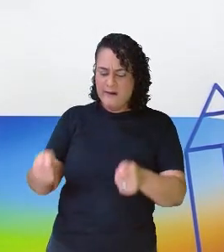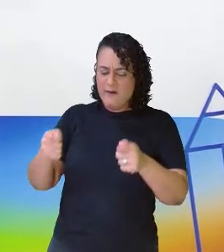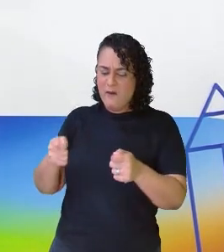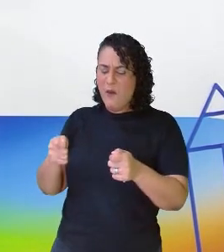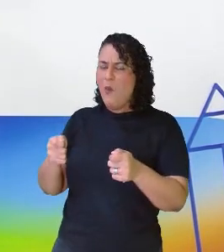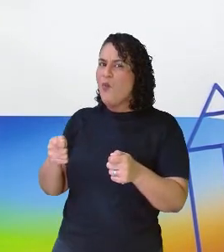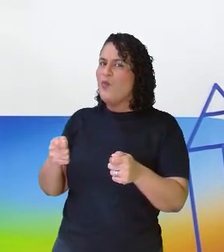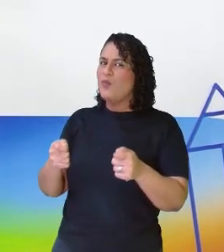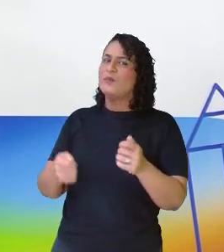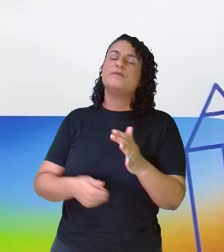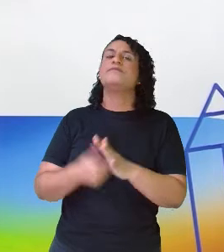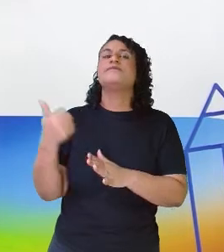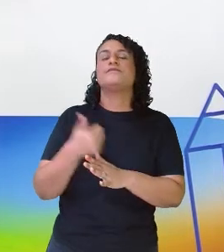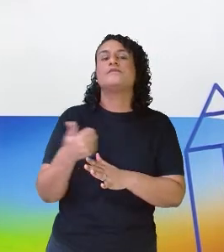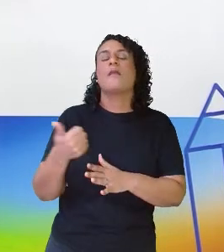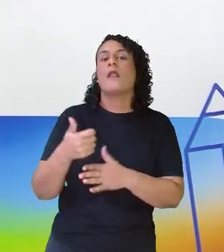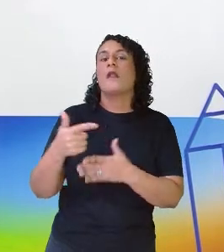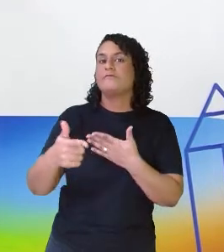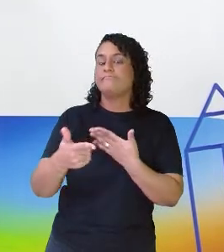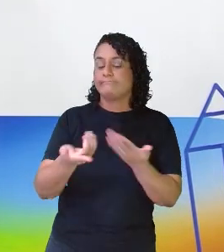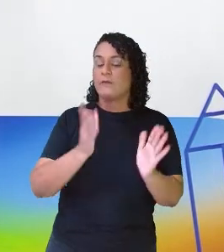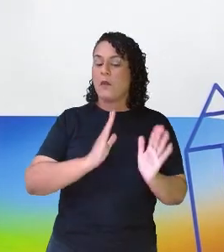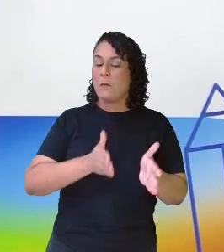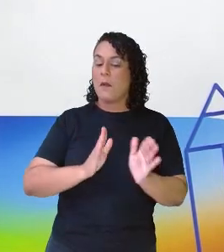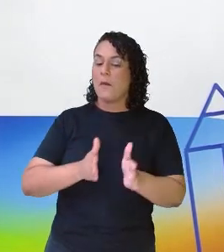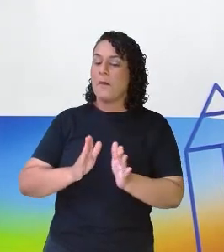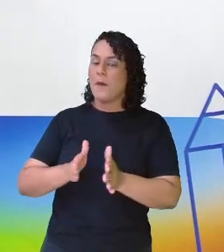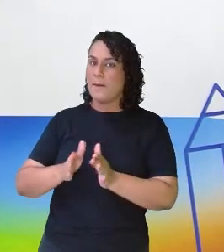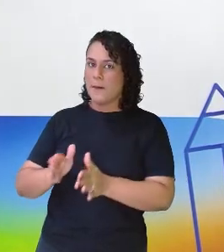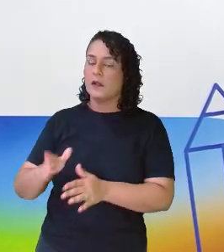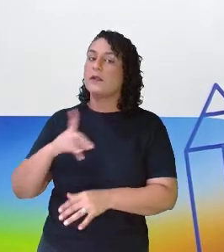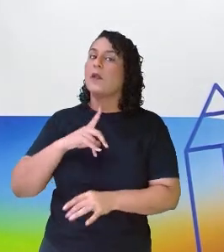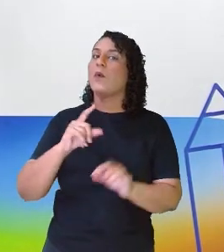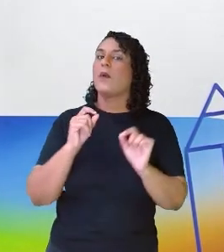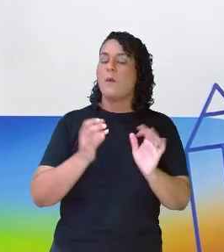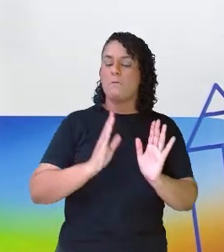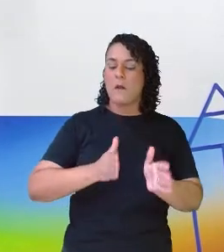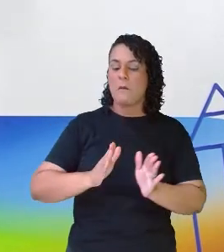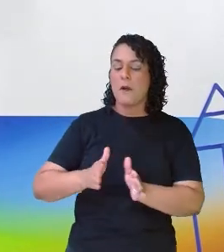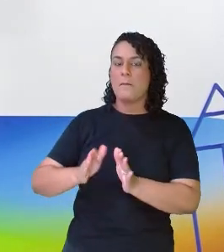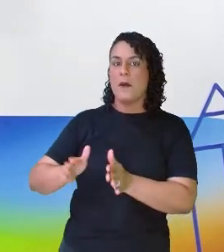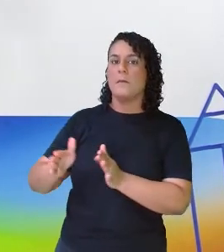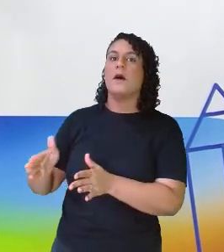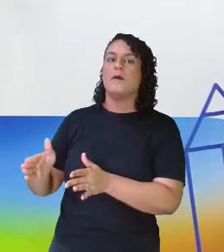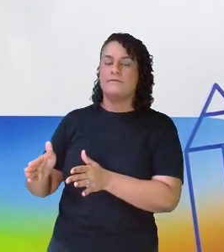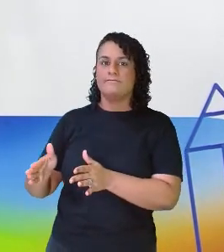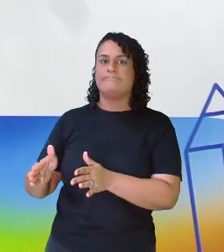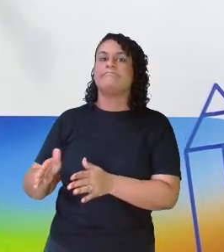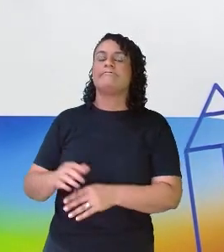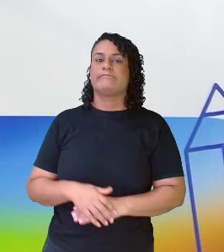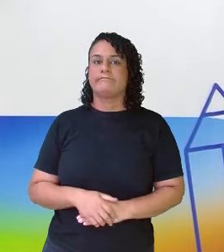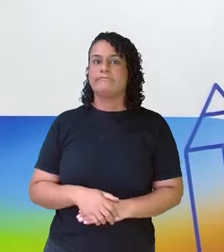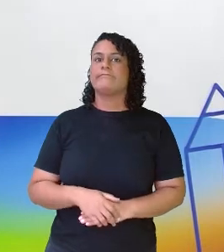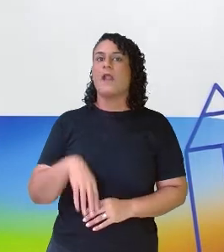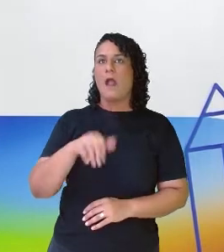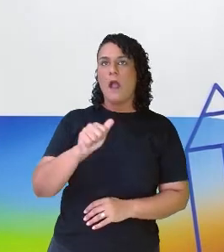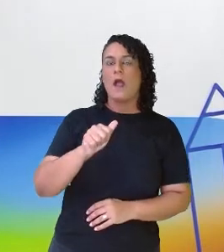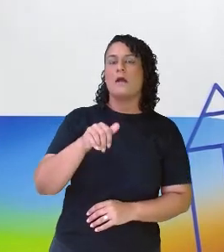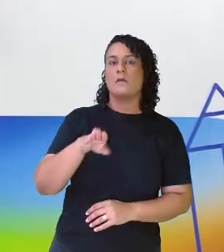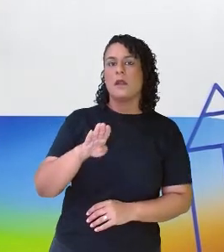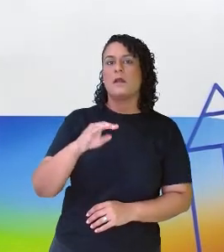entendo? Primeiro a gente já falou que eles seguem uma ordem, quando vocês forem procurar, que é o quê, ó? Ordem alfabética. Ele tá